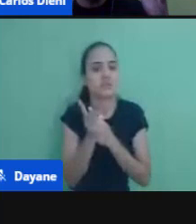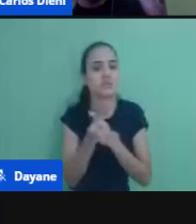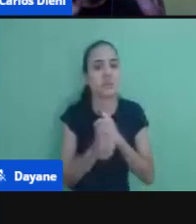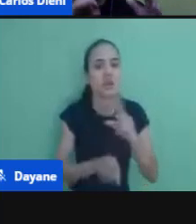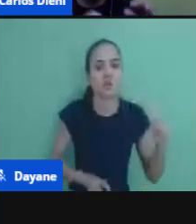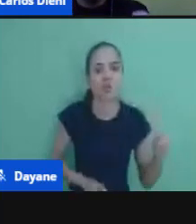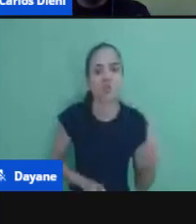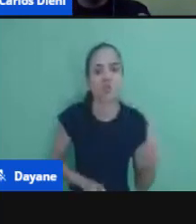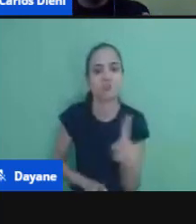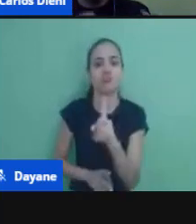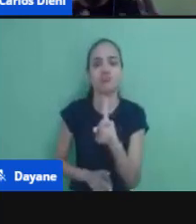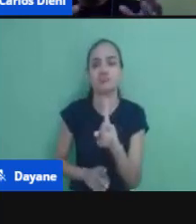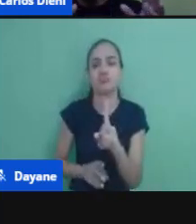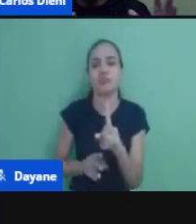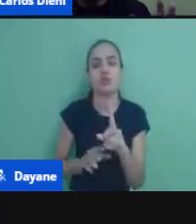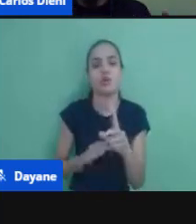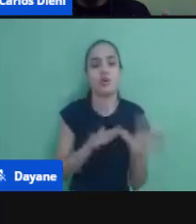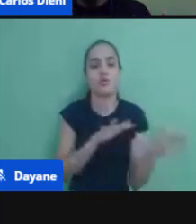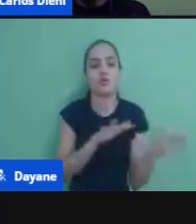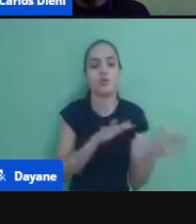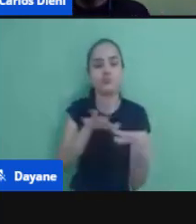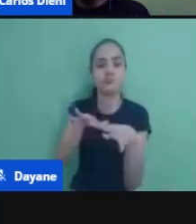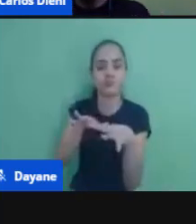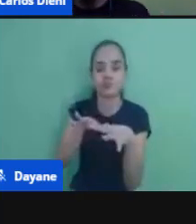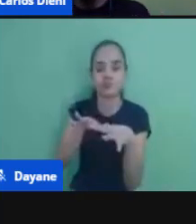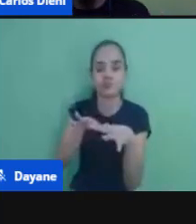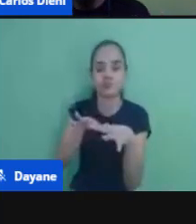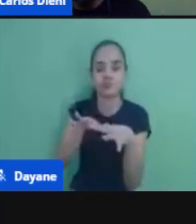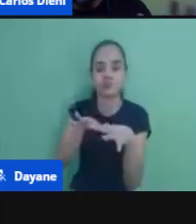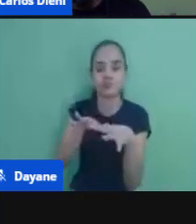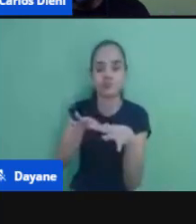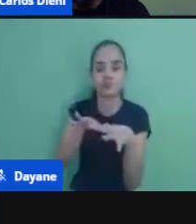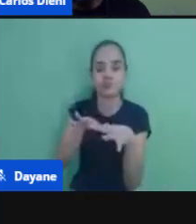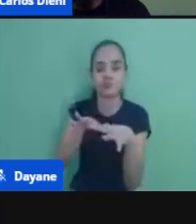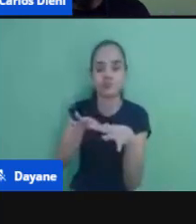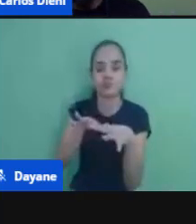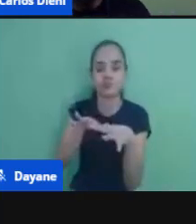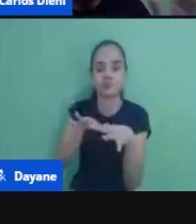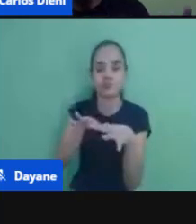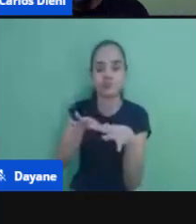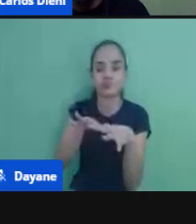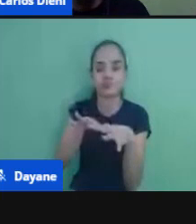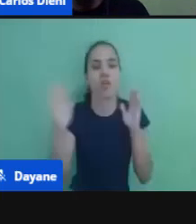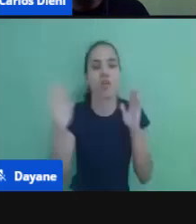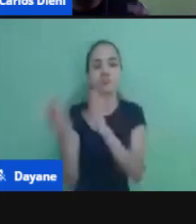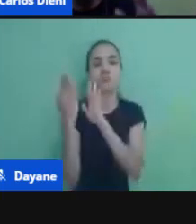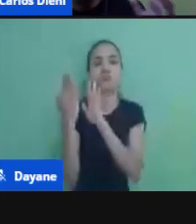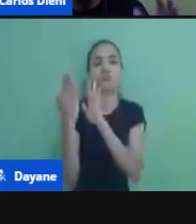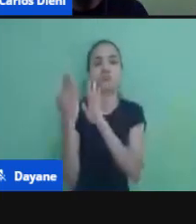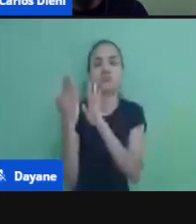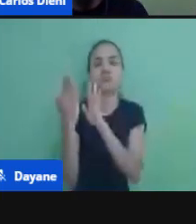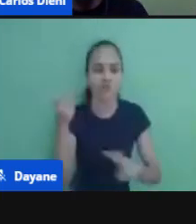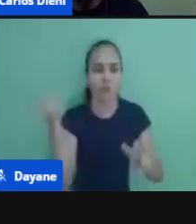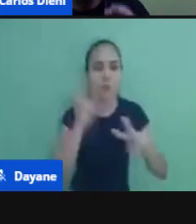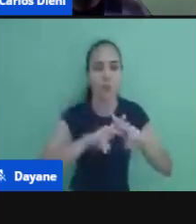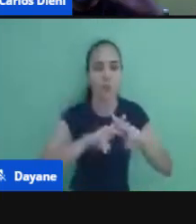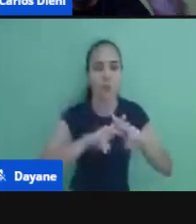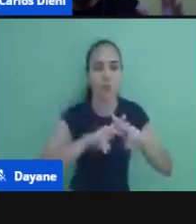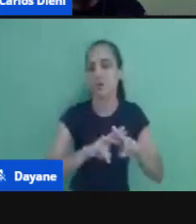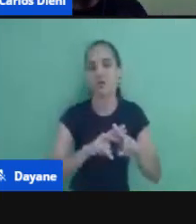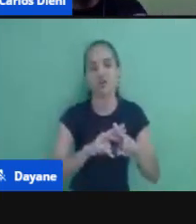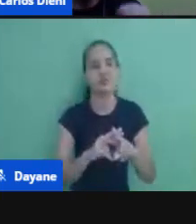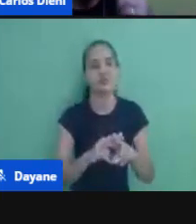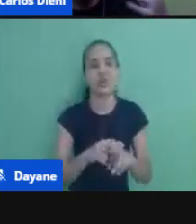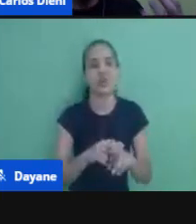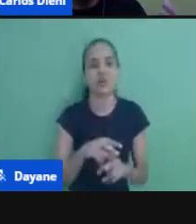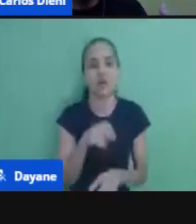comentários decisivos, ele briga. Ele dá a cara a tapa mesmo, vai preso no meio do documentário. Ele